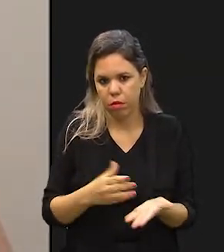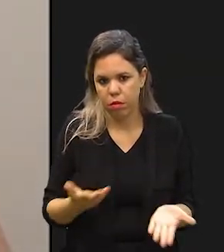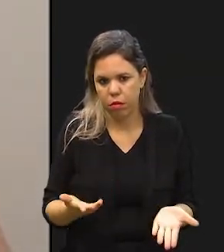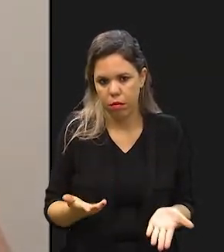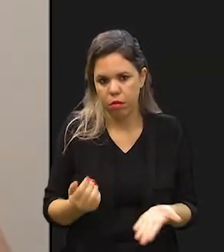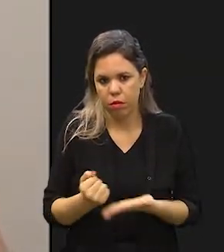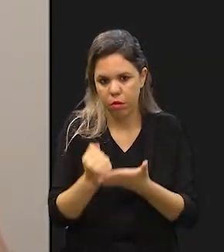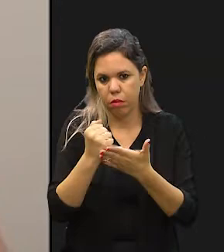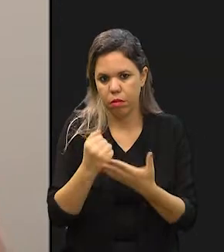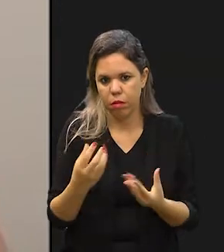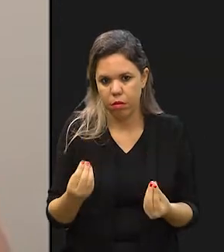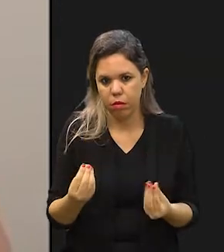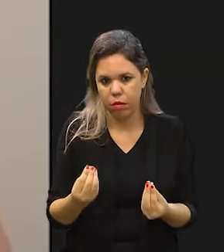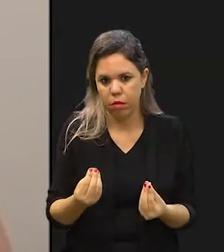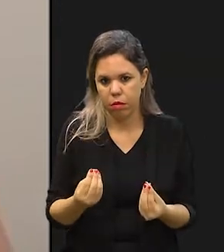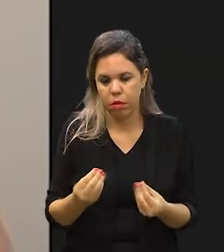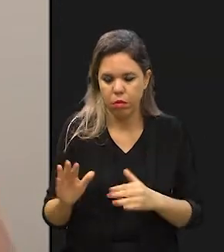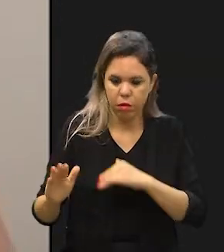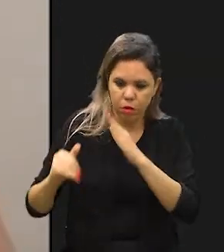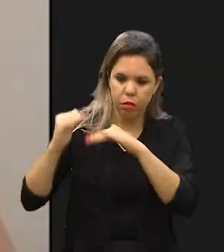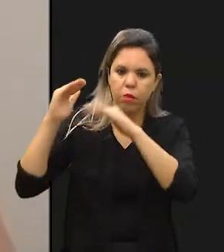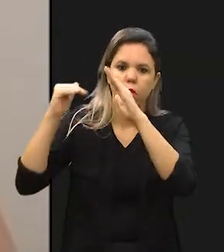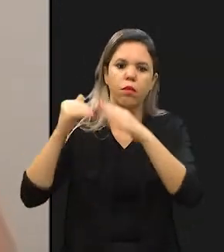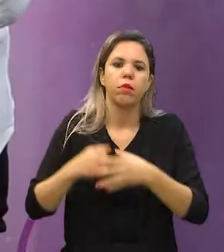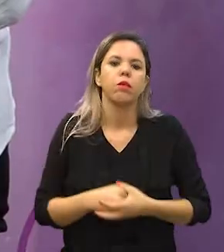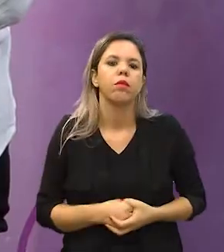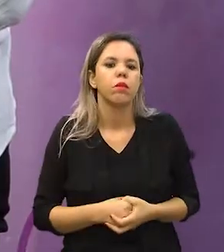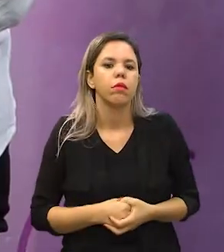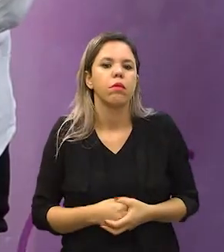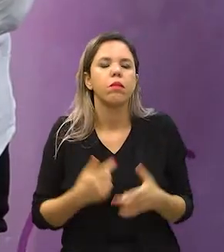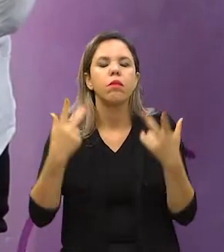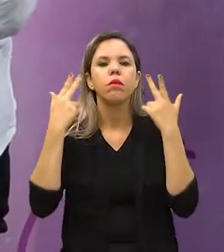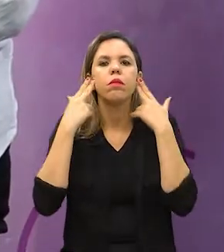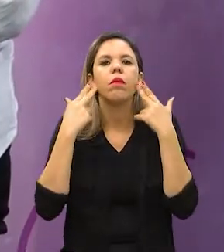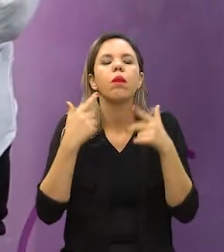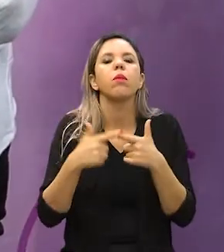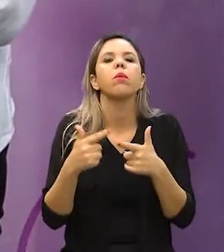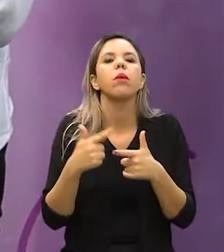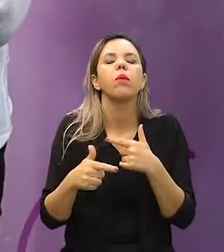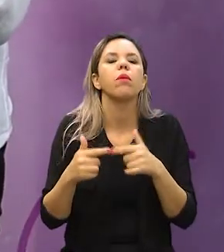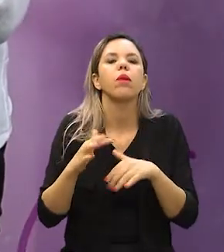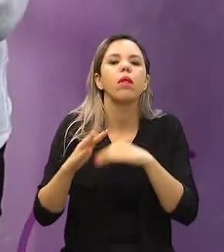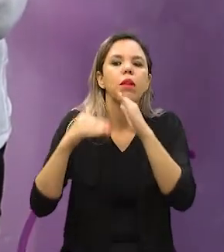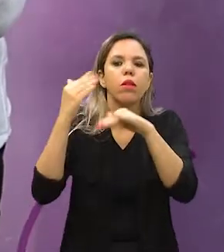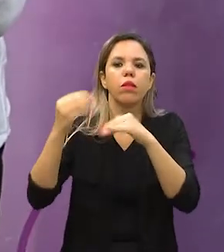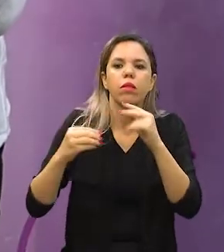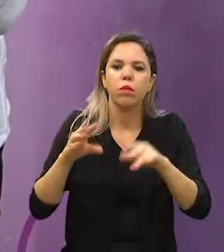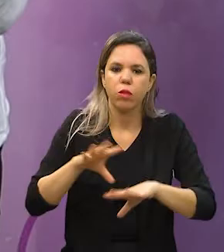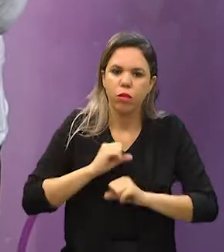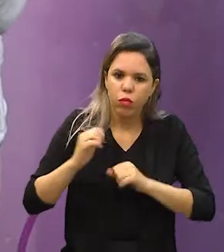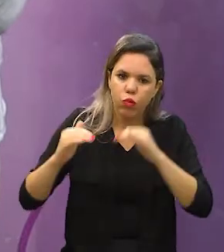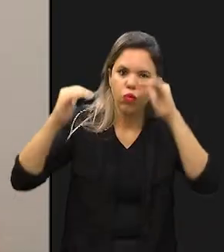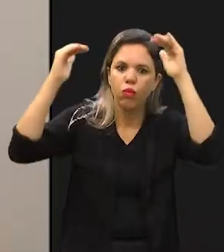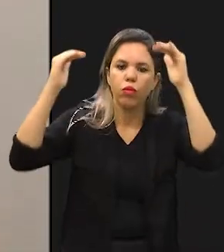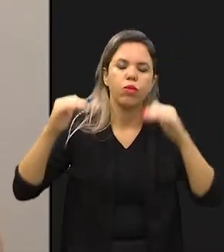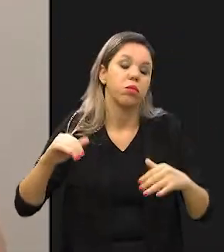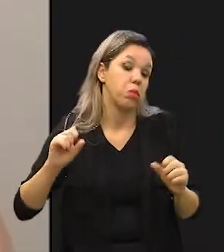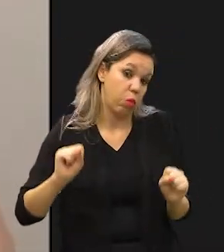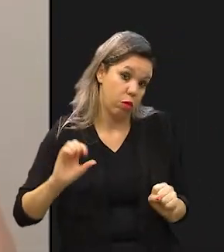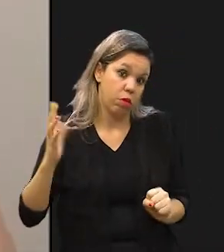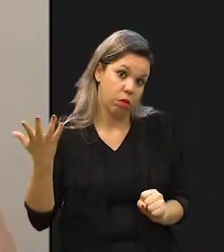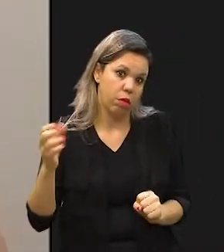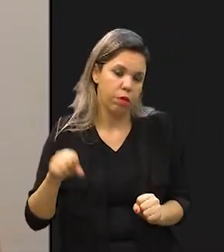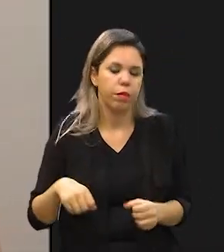Então, isso auxilia bastante também nesse desenvolvimento. Normalmente, esse é um transtorno que leva para a vida adulta?